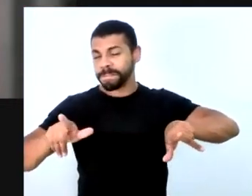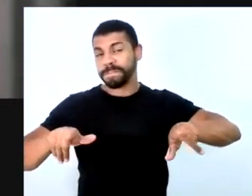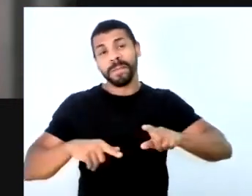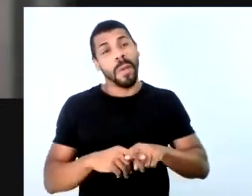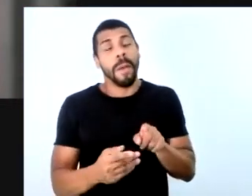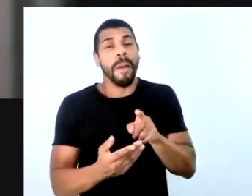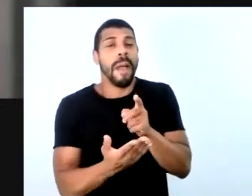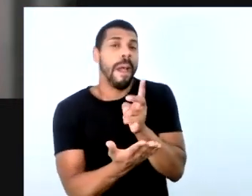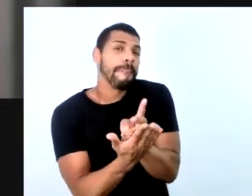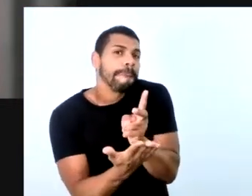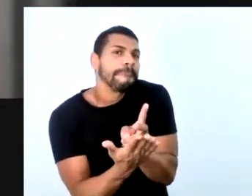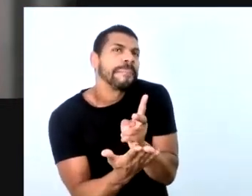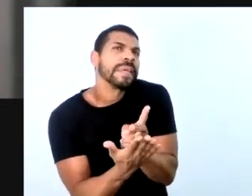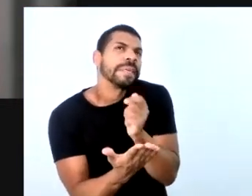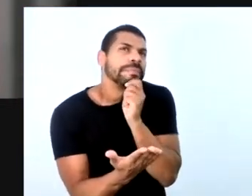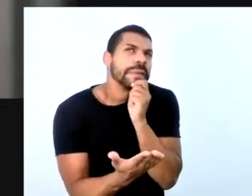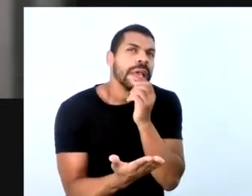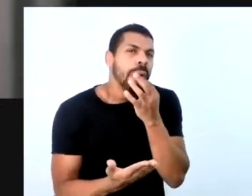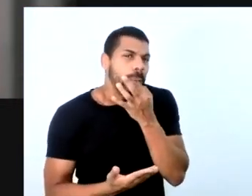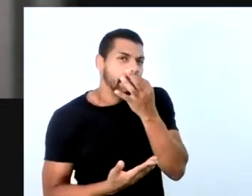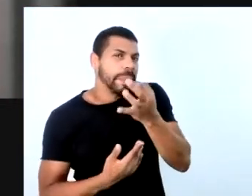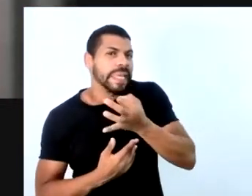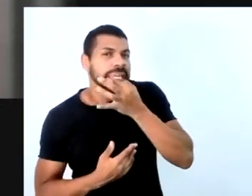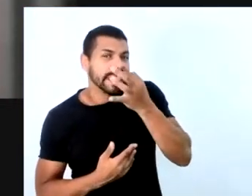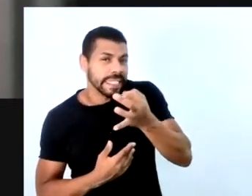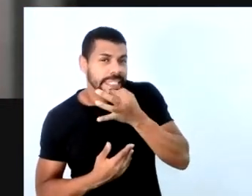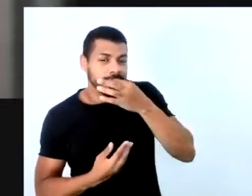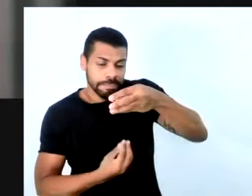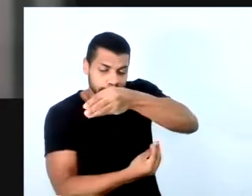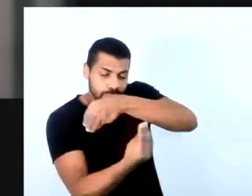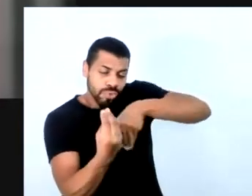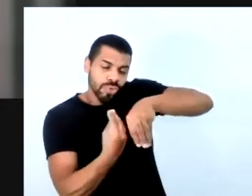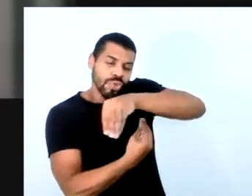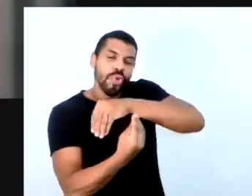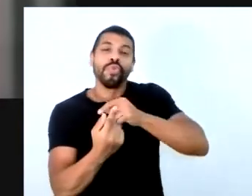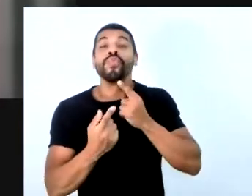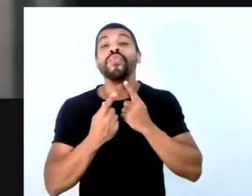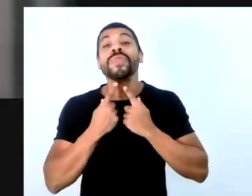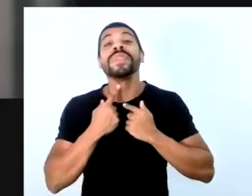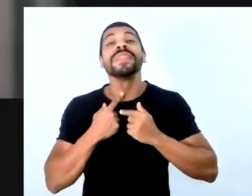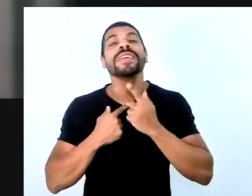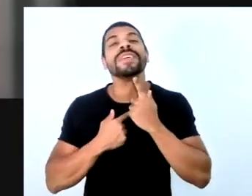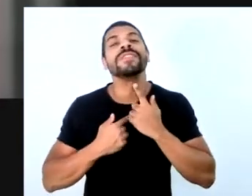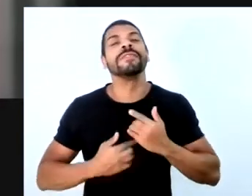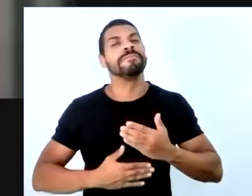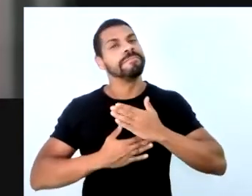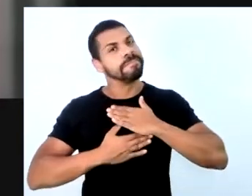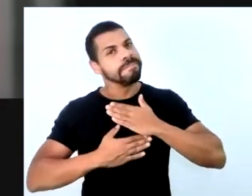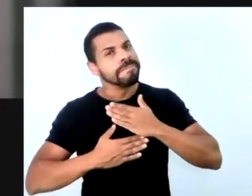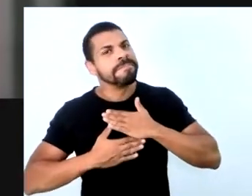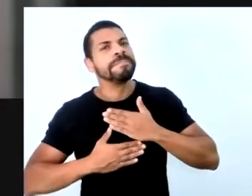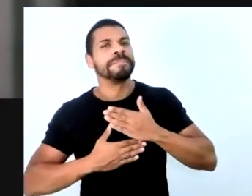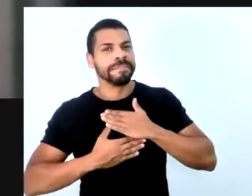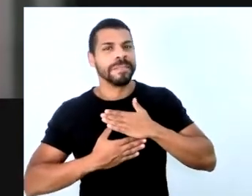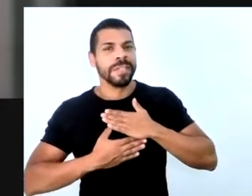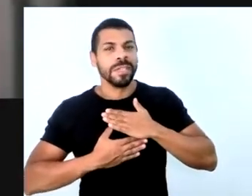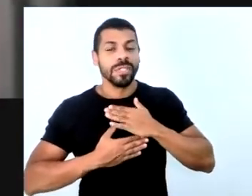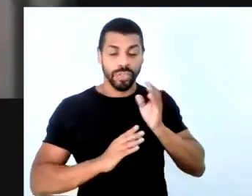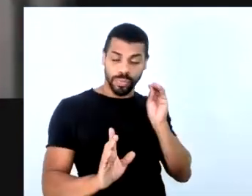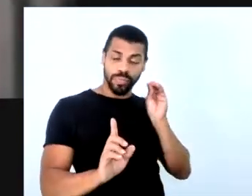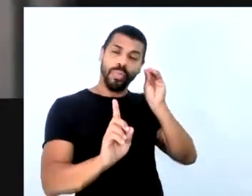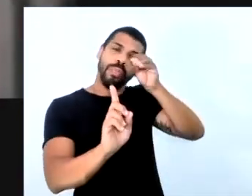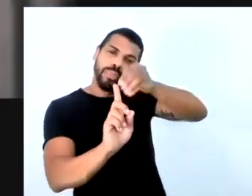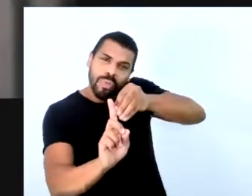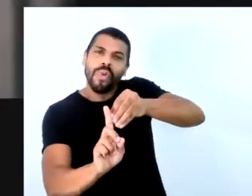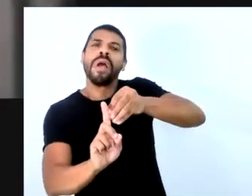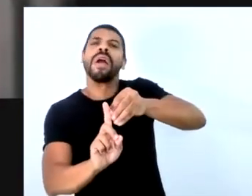muito diferentes de trabalho. Mas, ao mesmo tempo, do que eu posso dizer que permeia eles, é